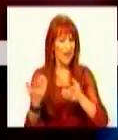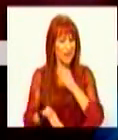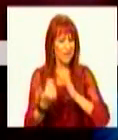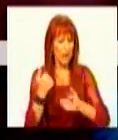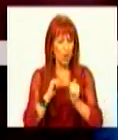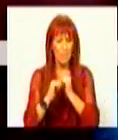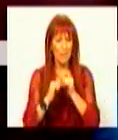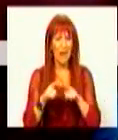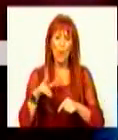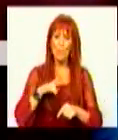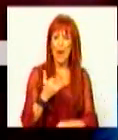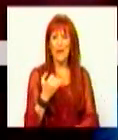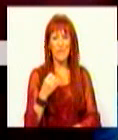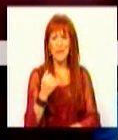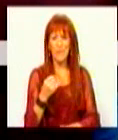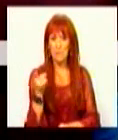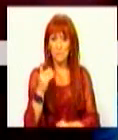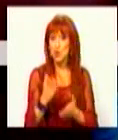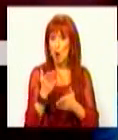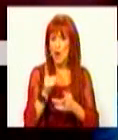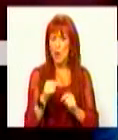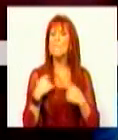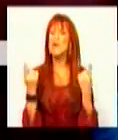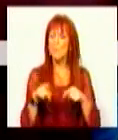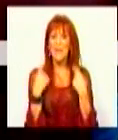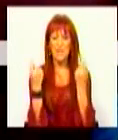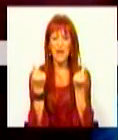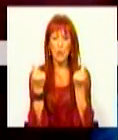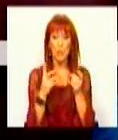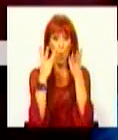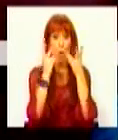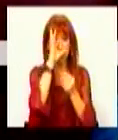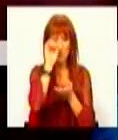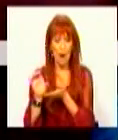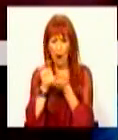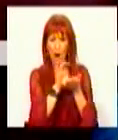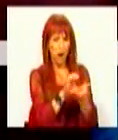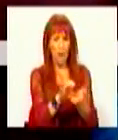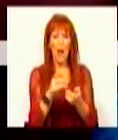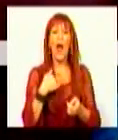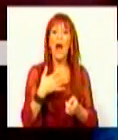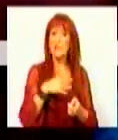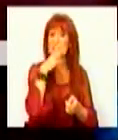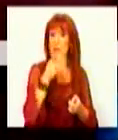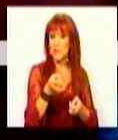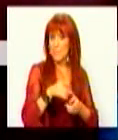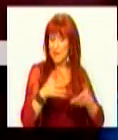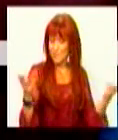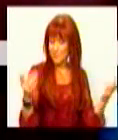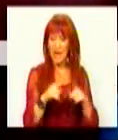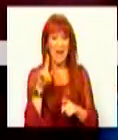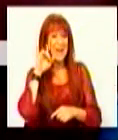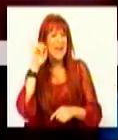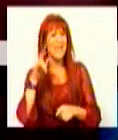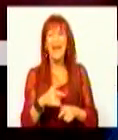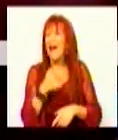do papel o Portugal 2020, mas também com dinheiro do Orçamento de Estado. E queria também dizer que esta ideia